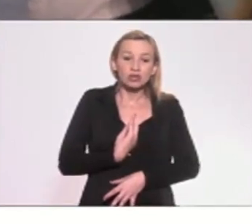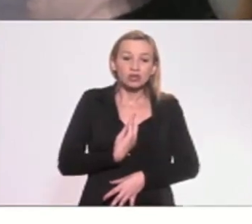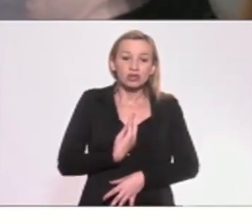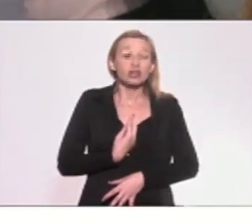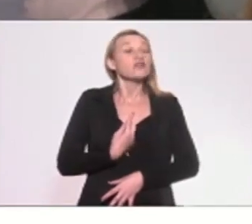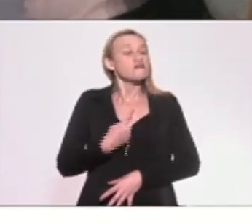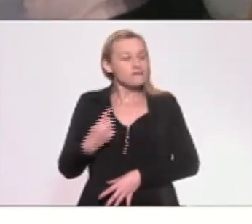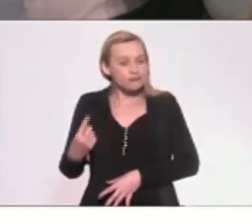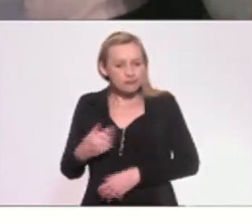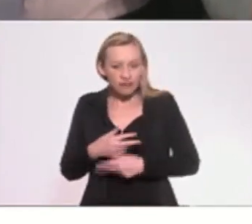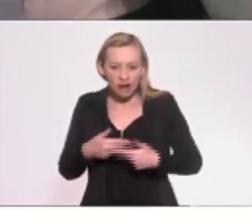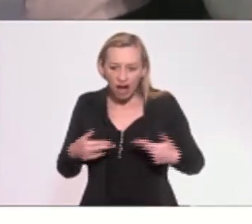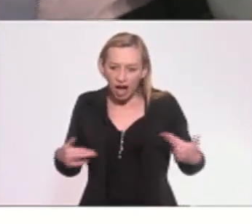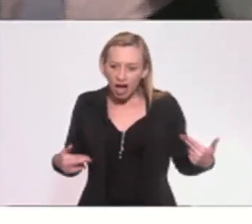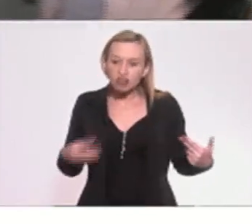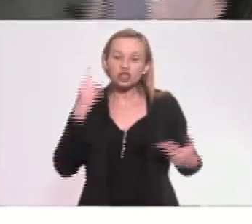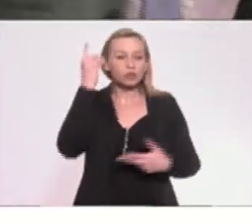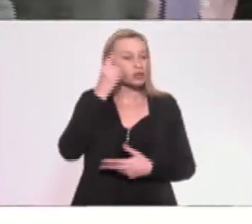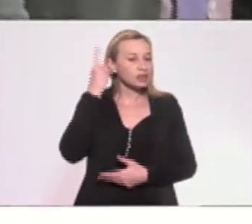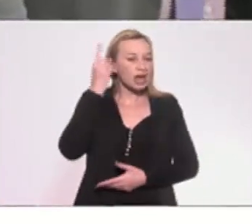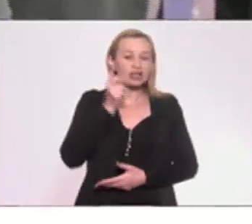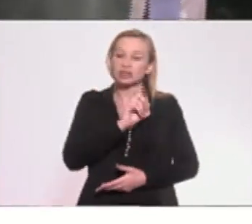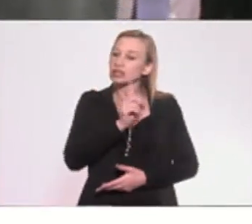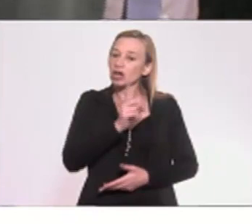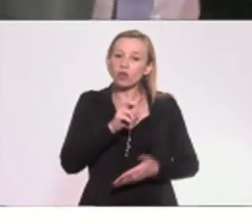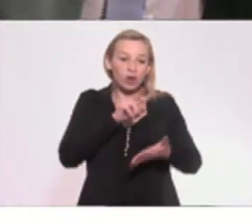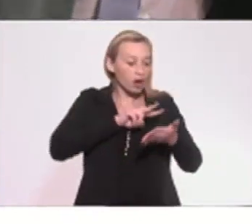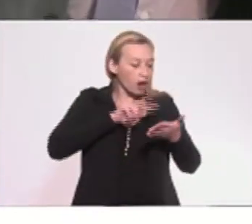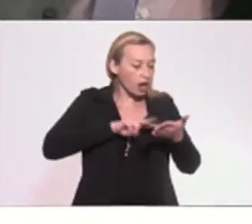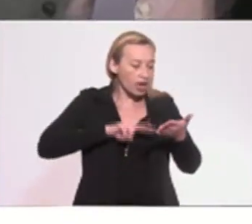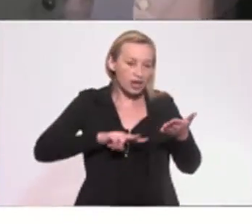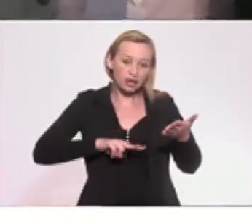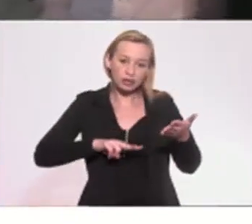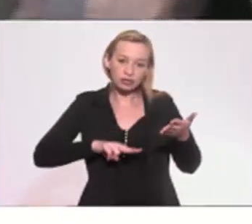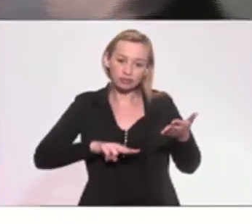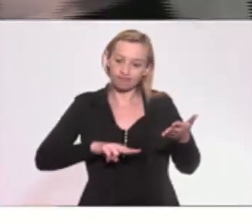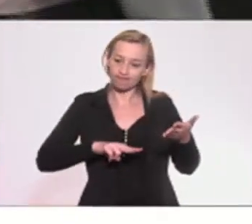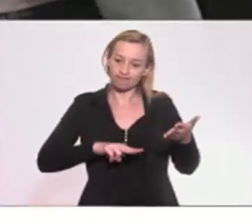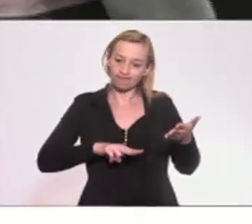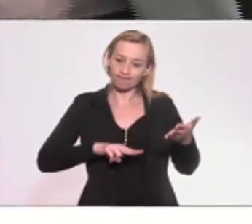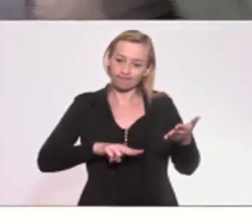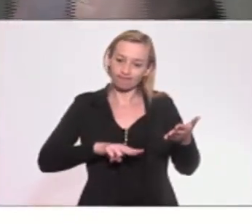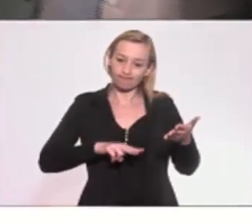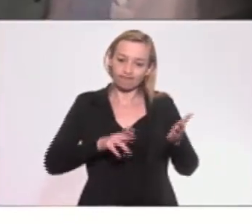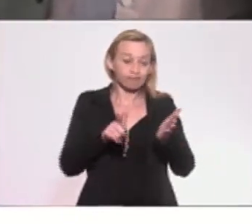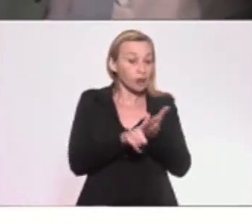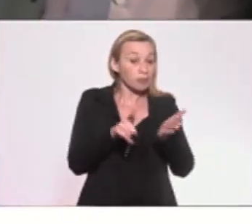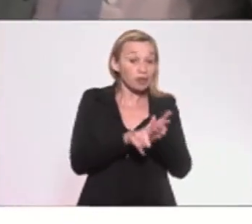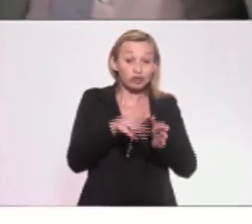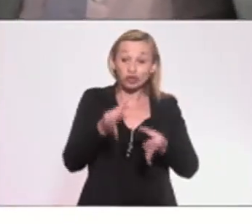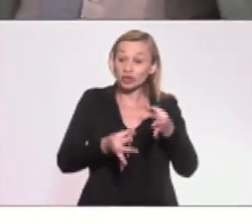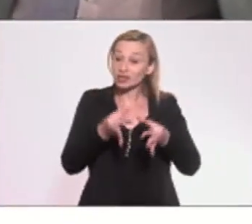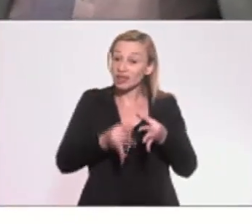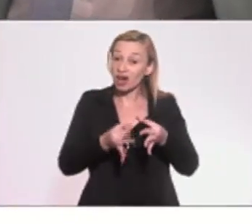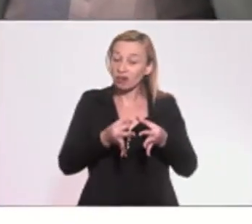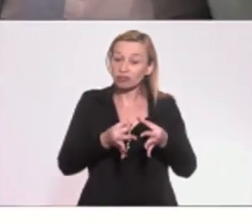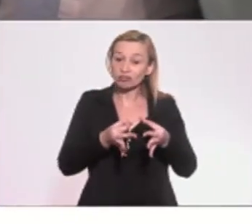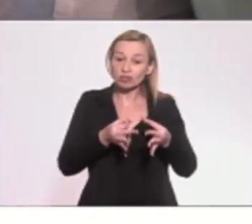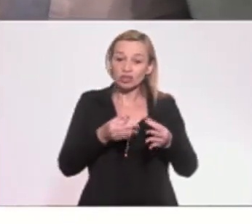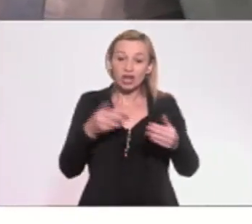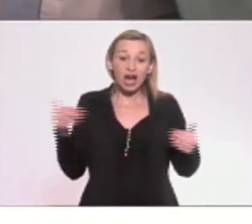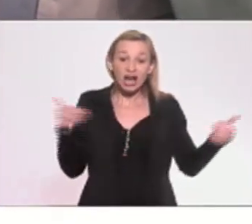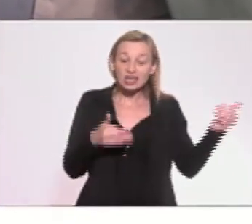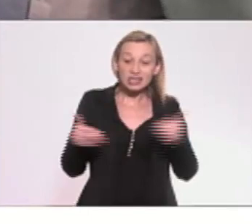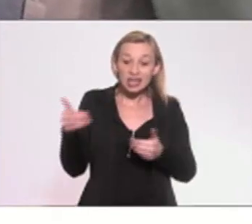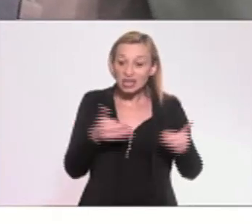vários deputados não leram, o processo judicial. Não tivemos acesso